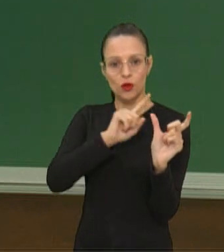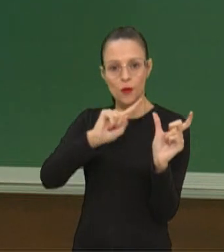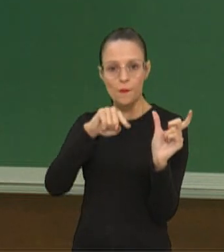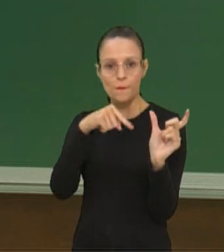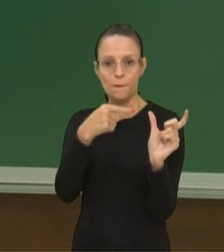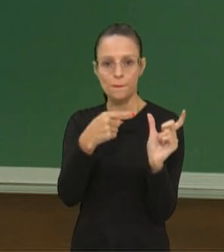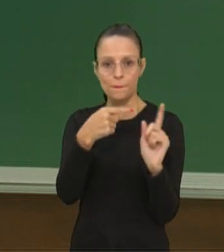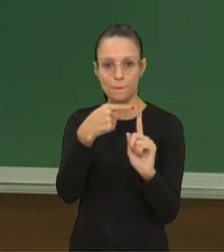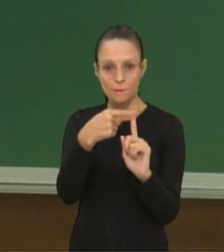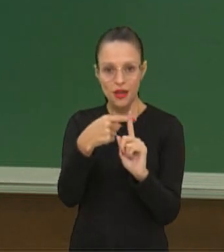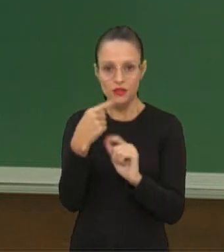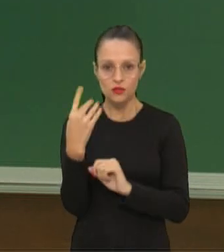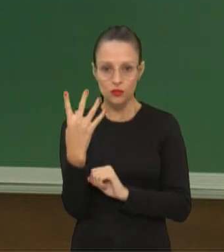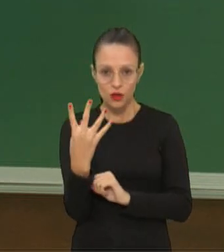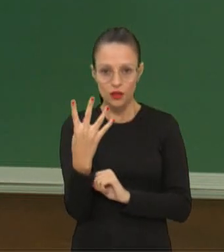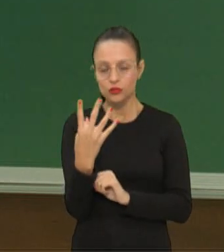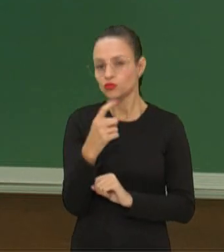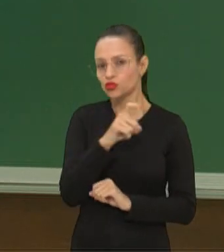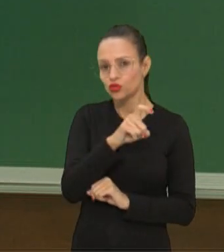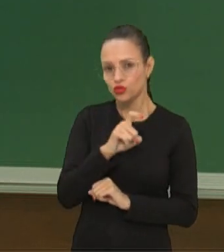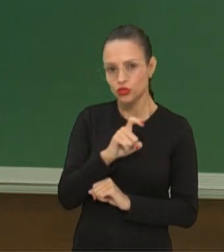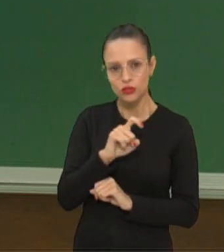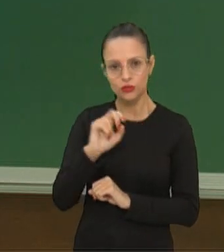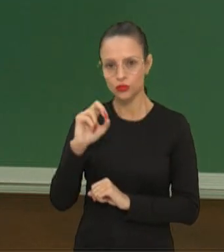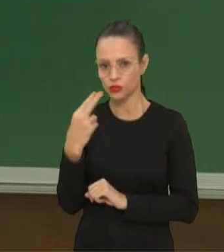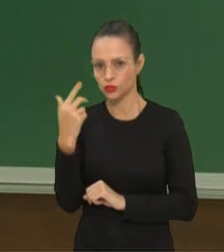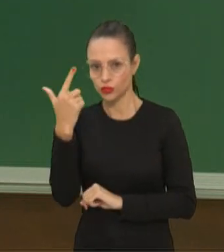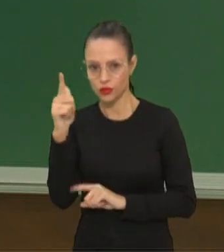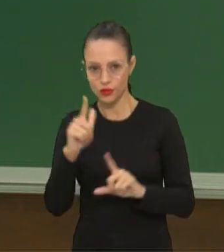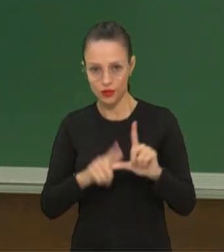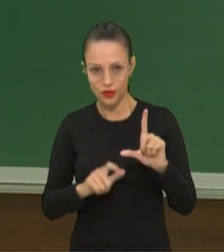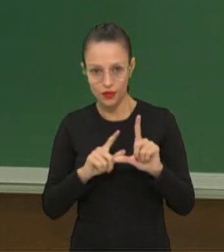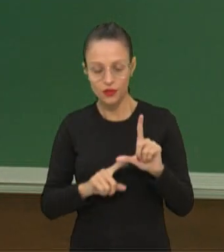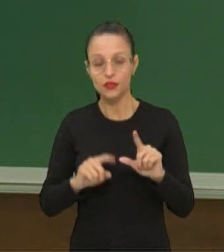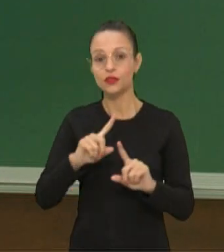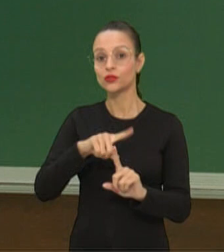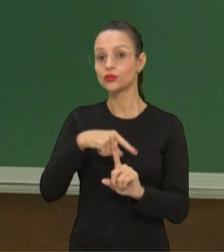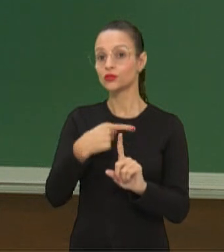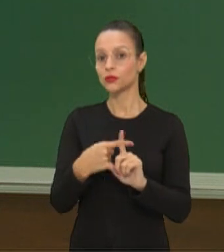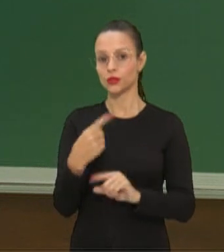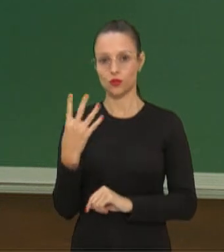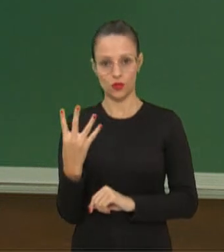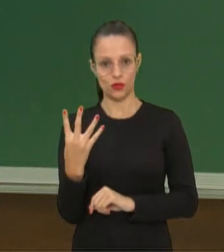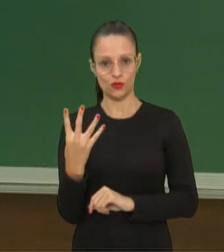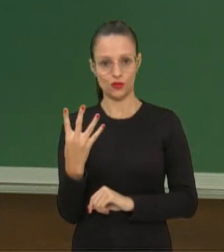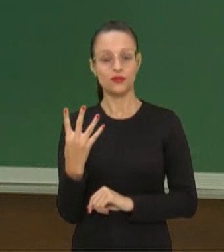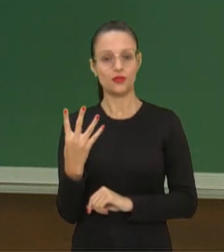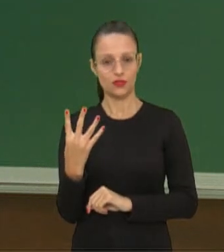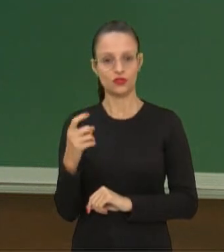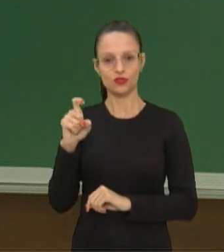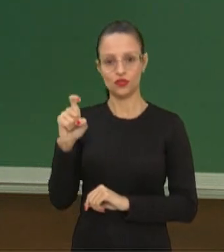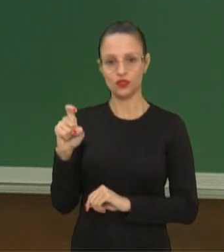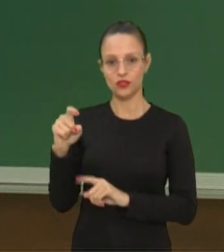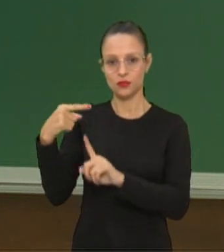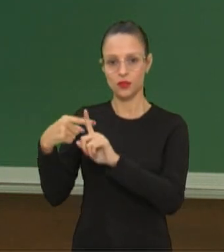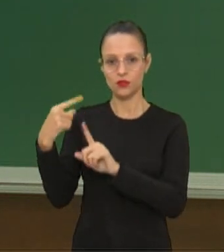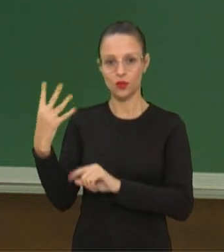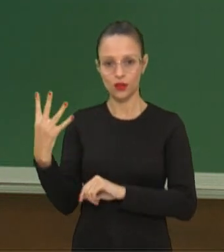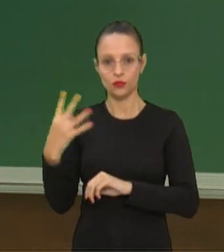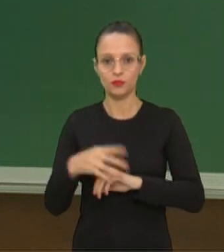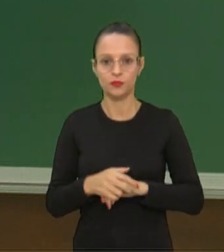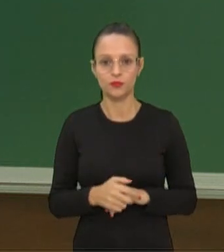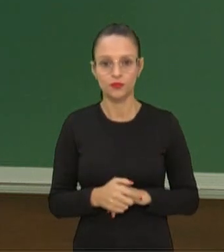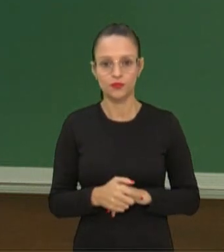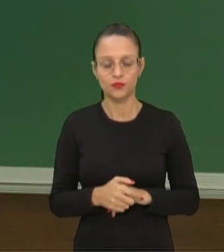número vai ser representado pelo x ou pela letra que você quiser, mas ele vai estar somando com o 4. Então fica x mais 4. É a